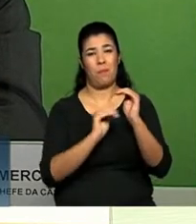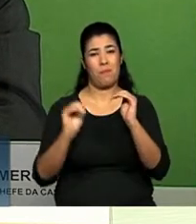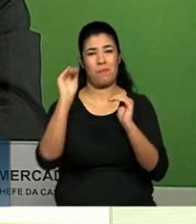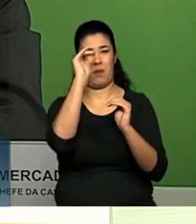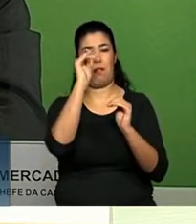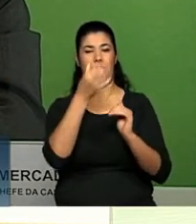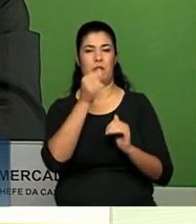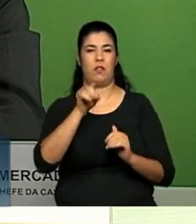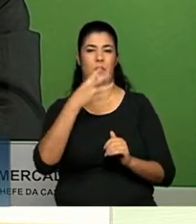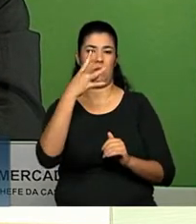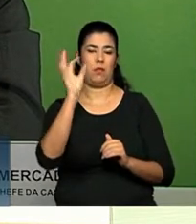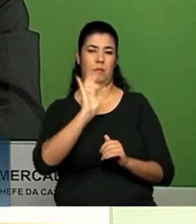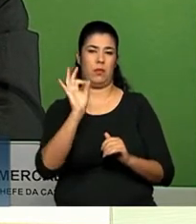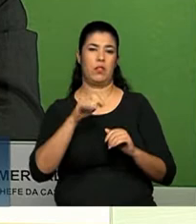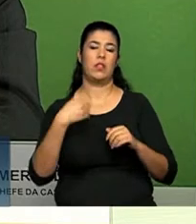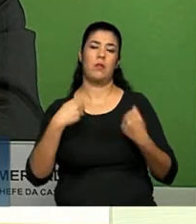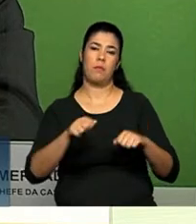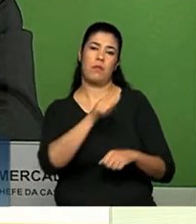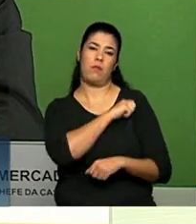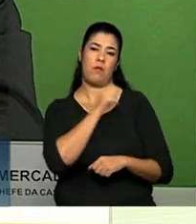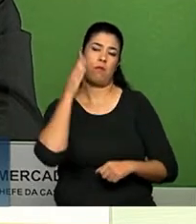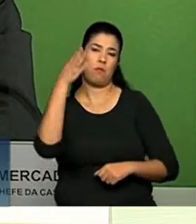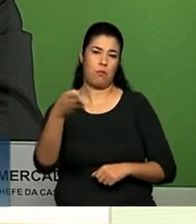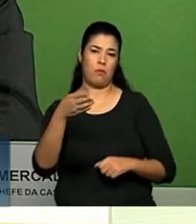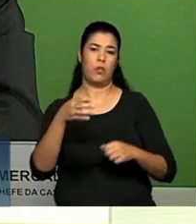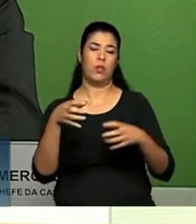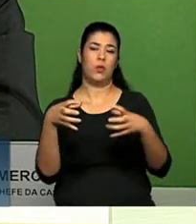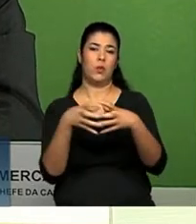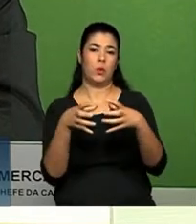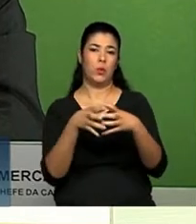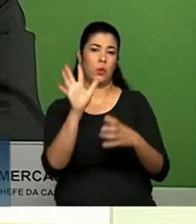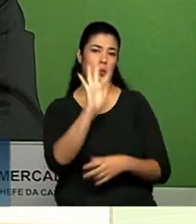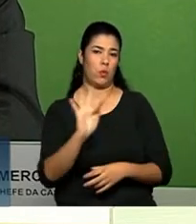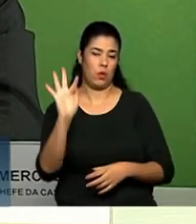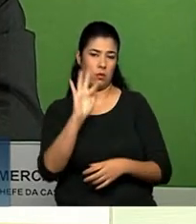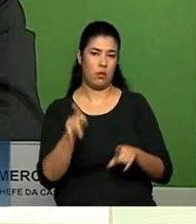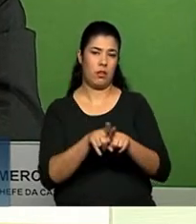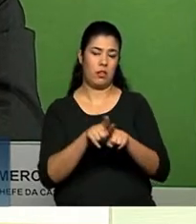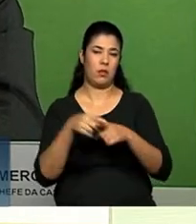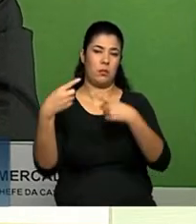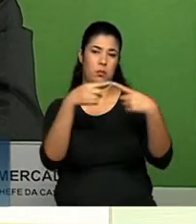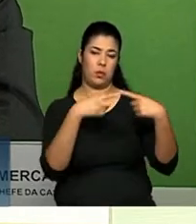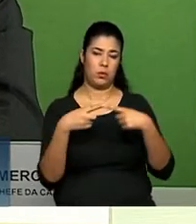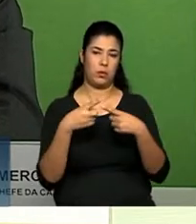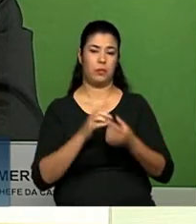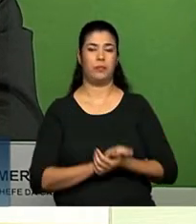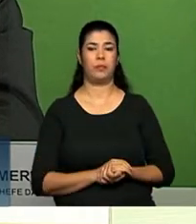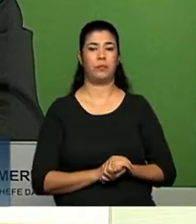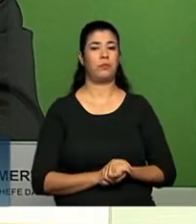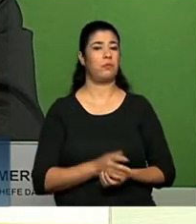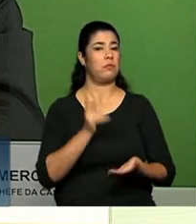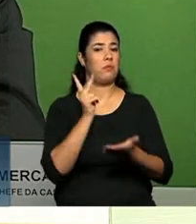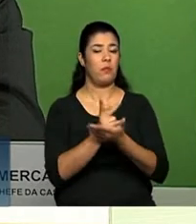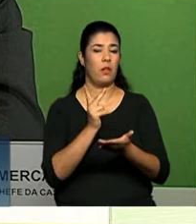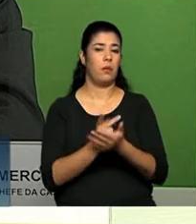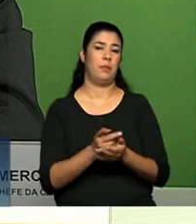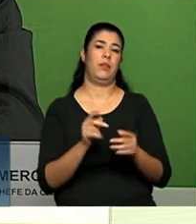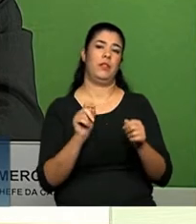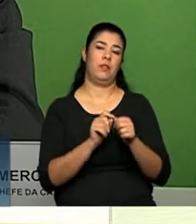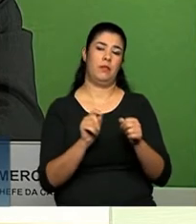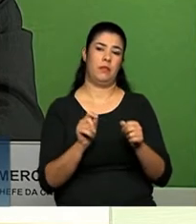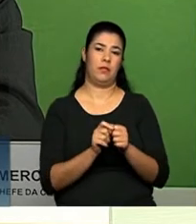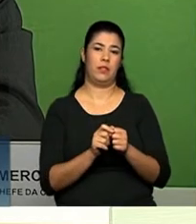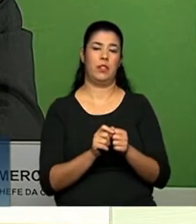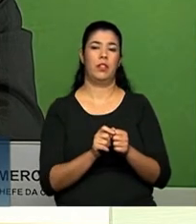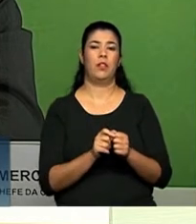rediscutido entre o estudante e a mantenedora, e o MEC está fazendo uma avaliação. A mesma coisa que está sendo feita nas linhas